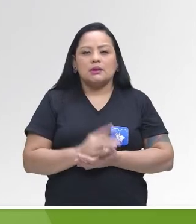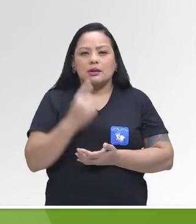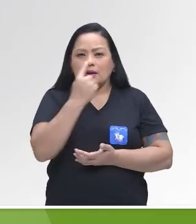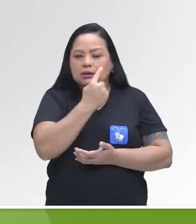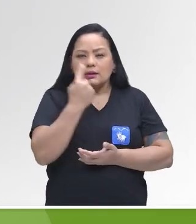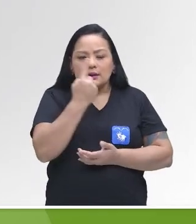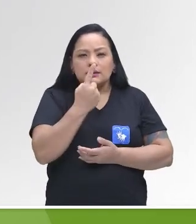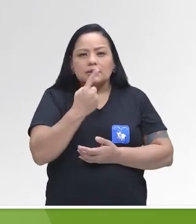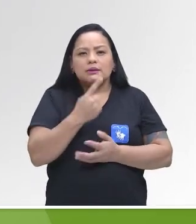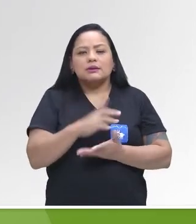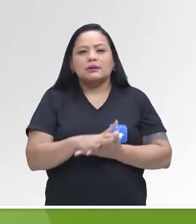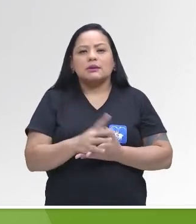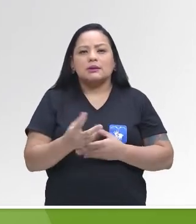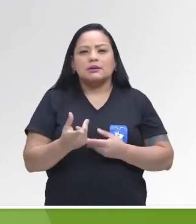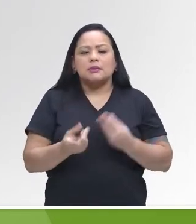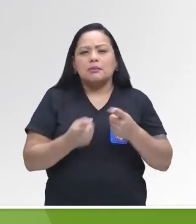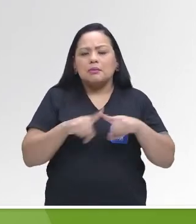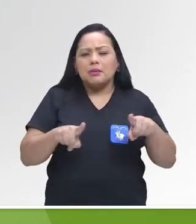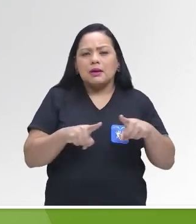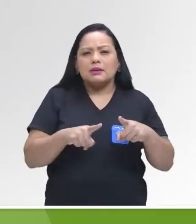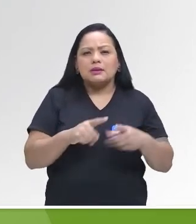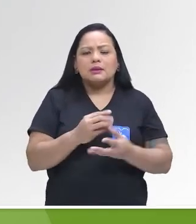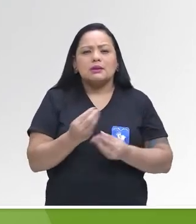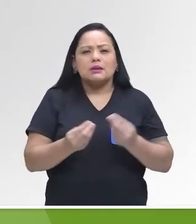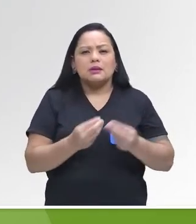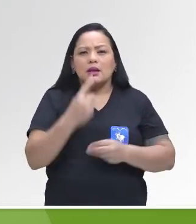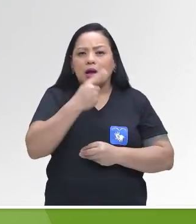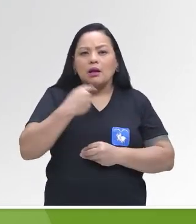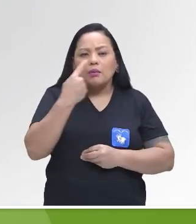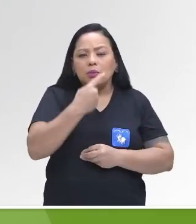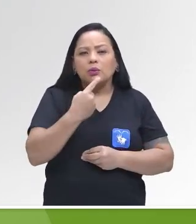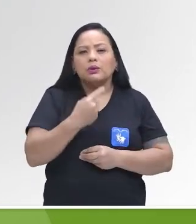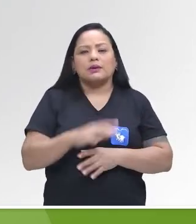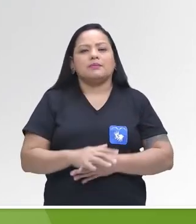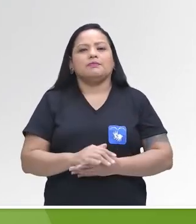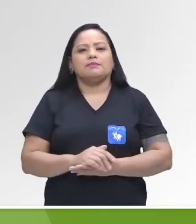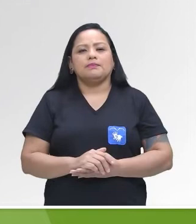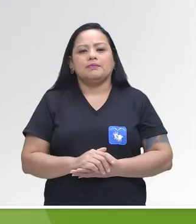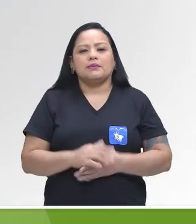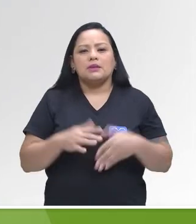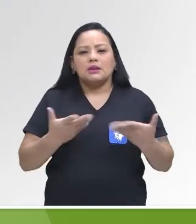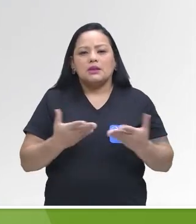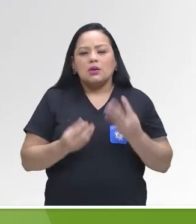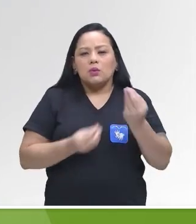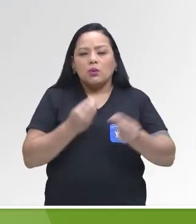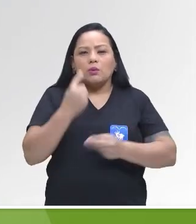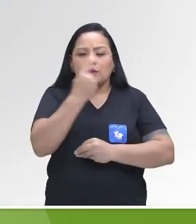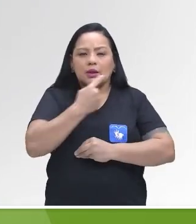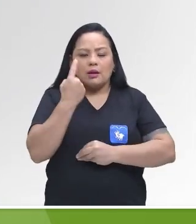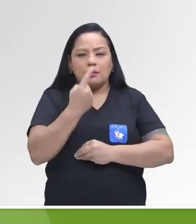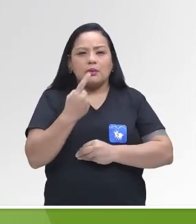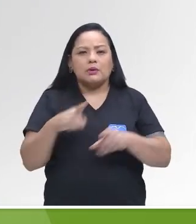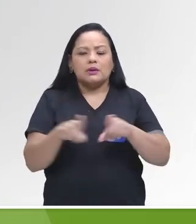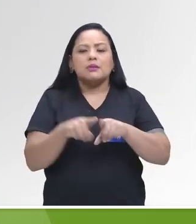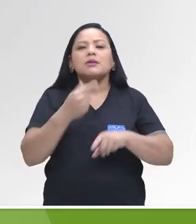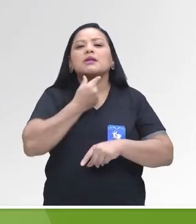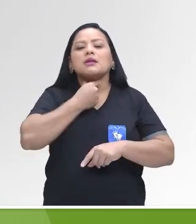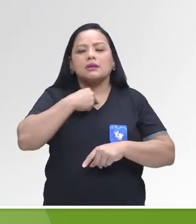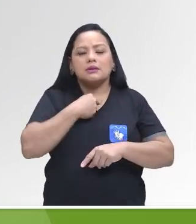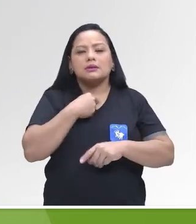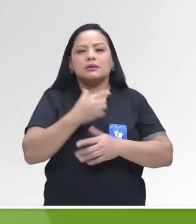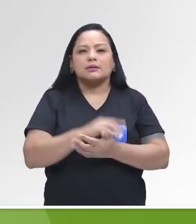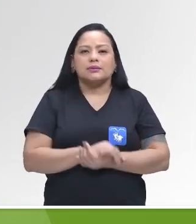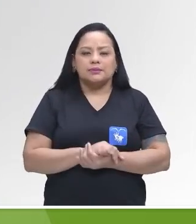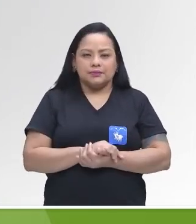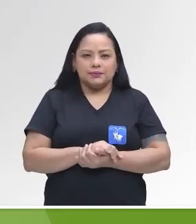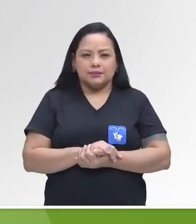narinas vão desembocar, os buraquinhos vão ser na boca, tá? E aí, essa mucosa da boca e da faringe, que seria ali a